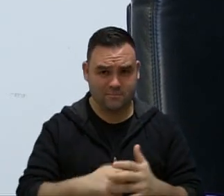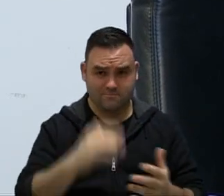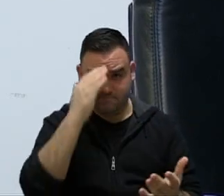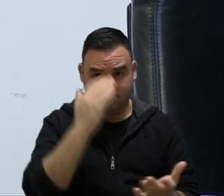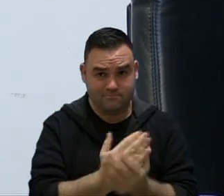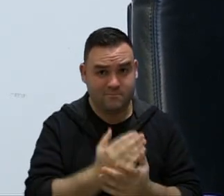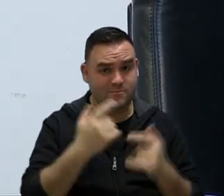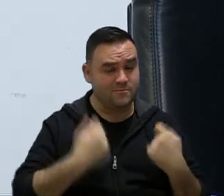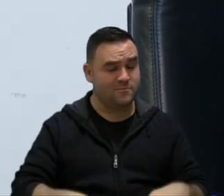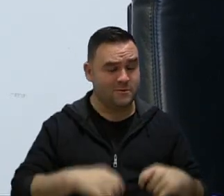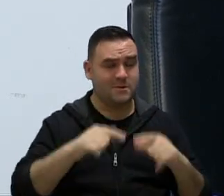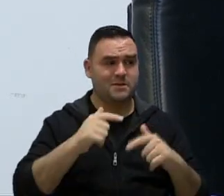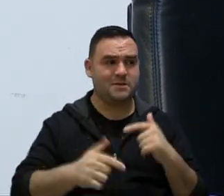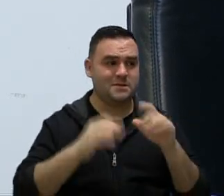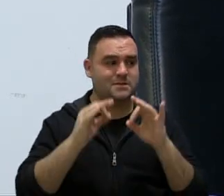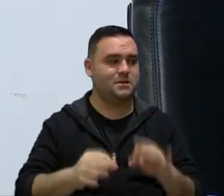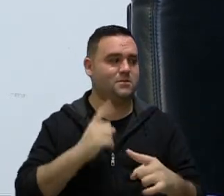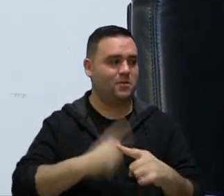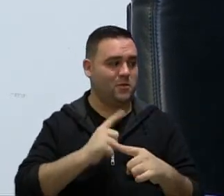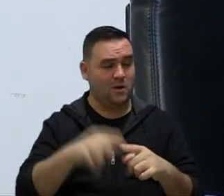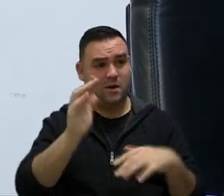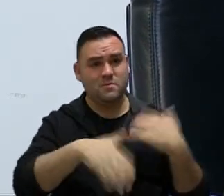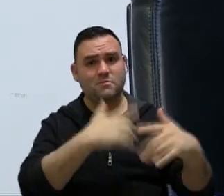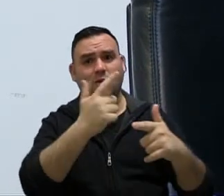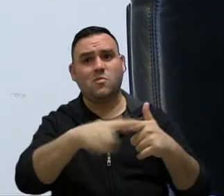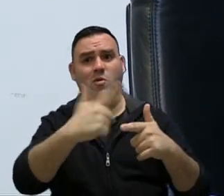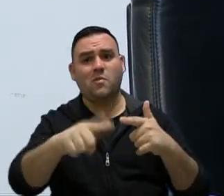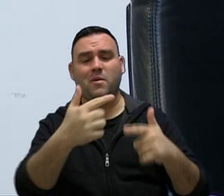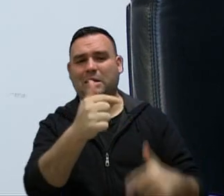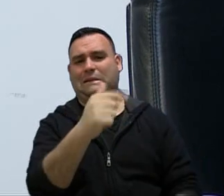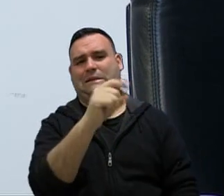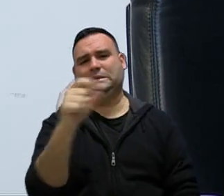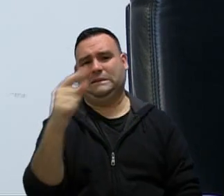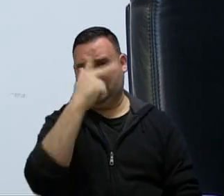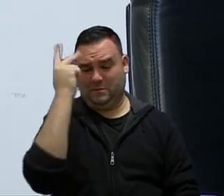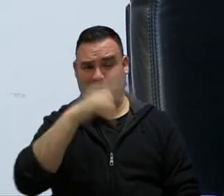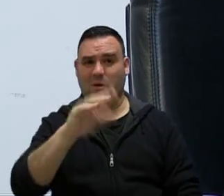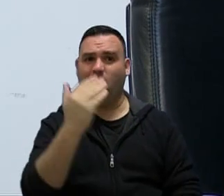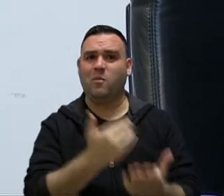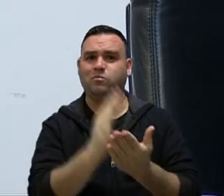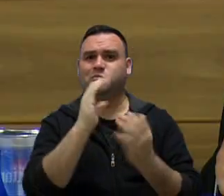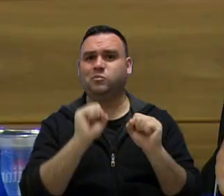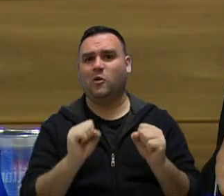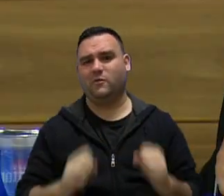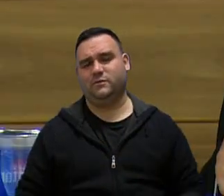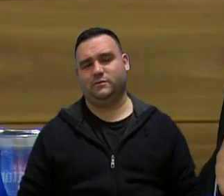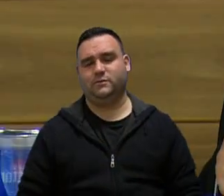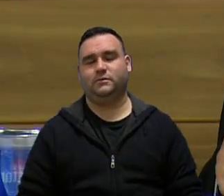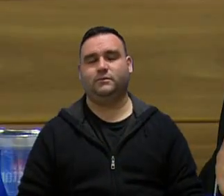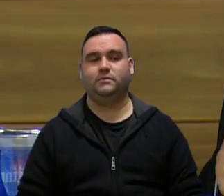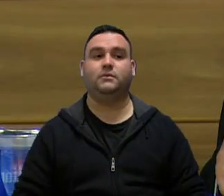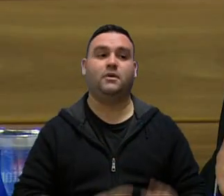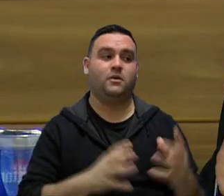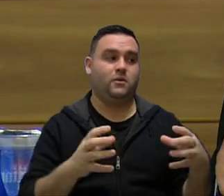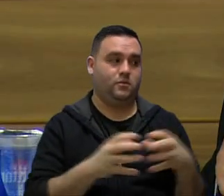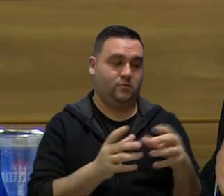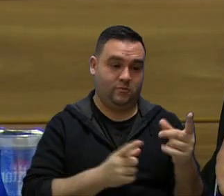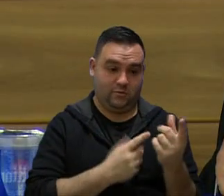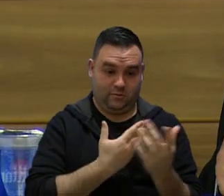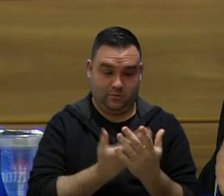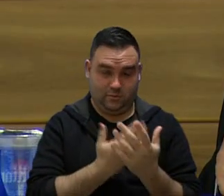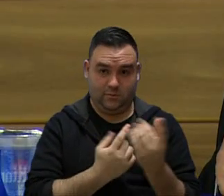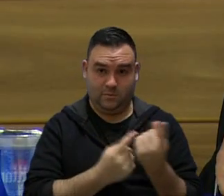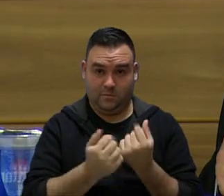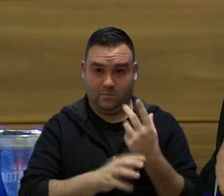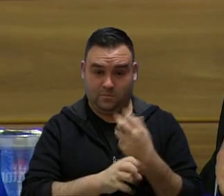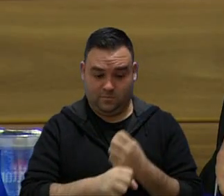e ela tem que ser muito bem cumprido aqui para fazer a problema com 700.000 aqui da cidade é a comissão de finanças nesse ponto eu acho que sim